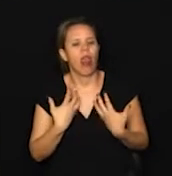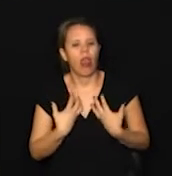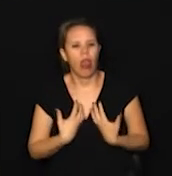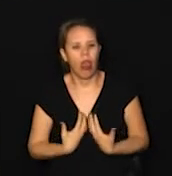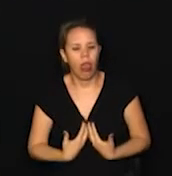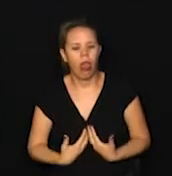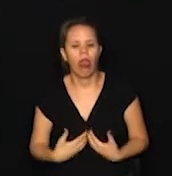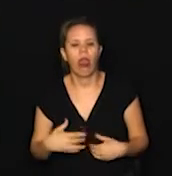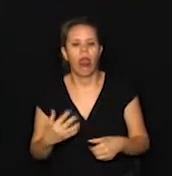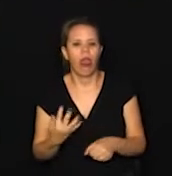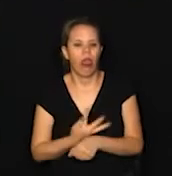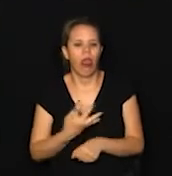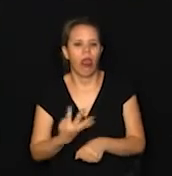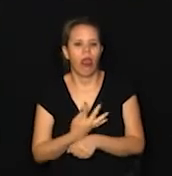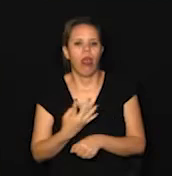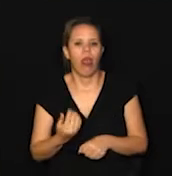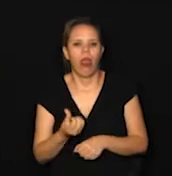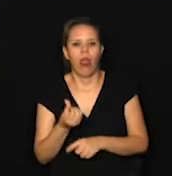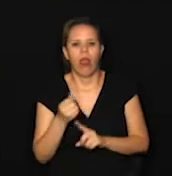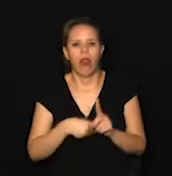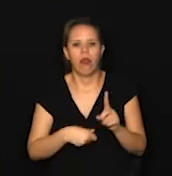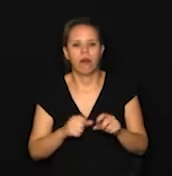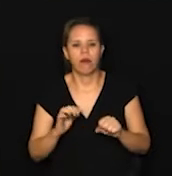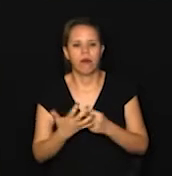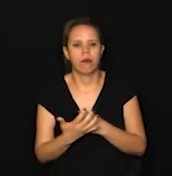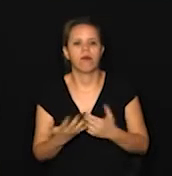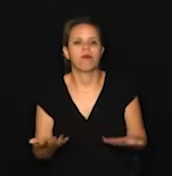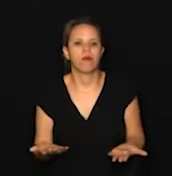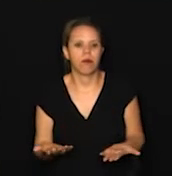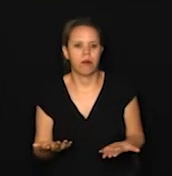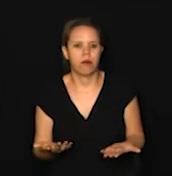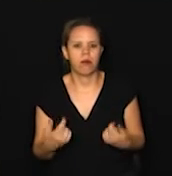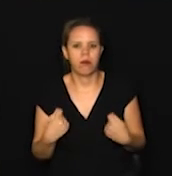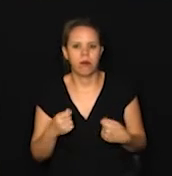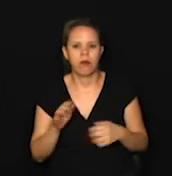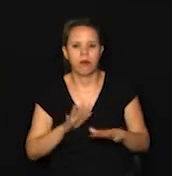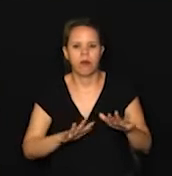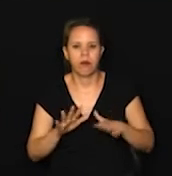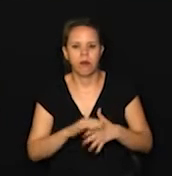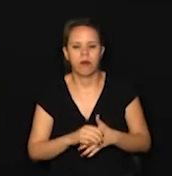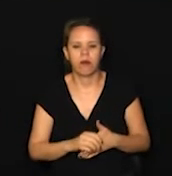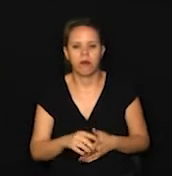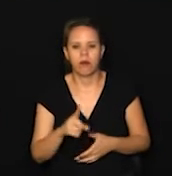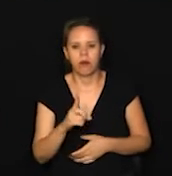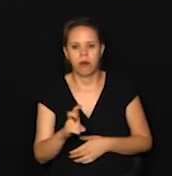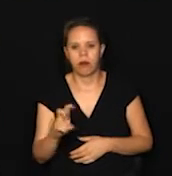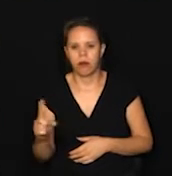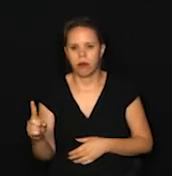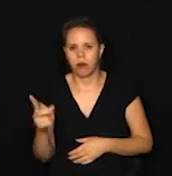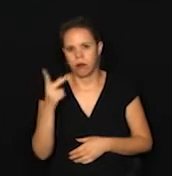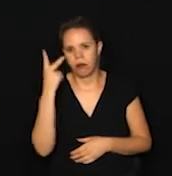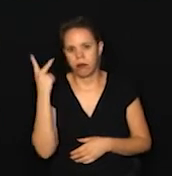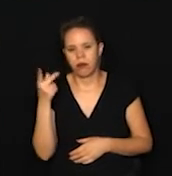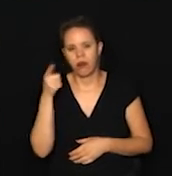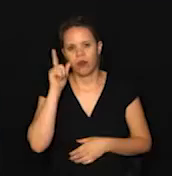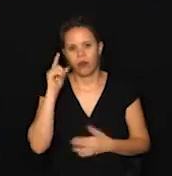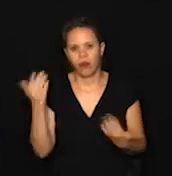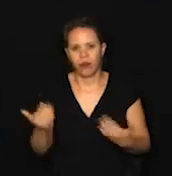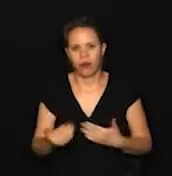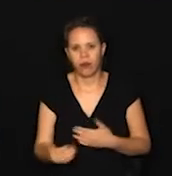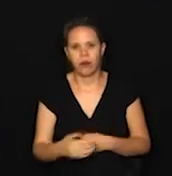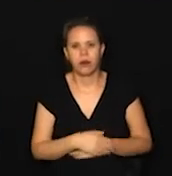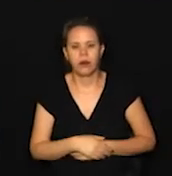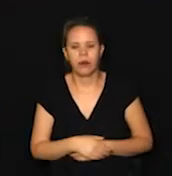mais de 6 meses de pandemia, mas os cuidados, eles precisam permanecer. 151 casos de ontem para